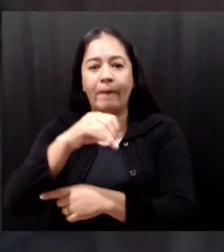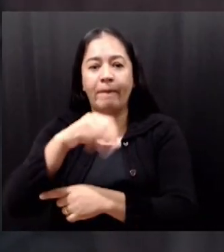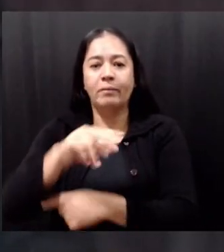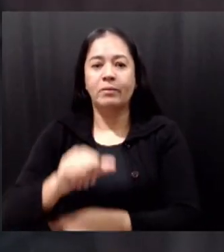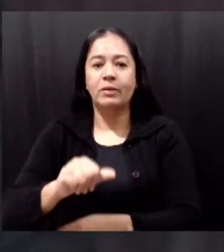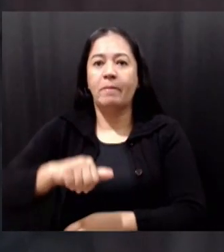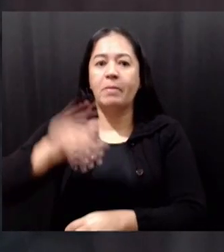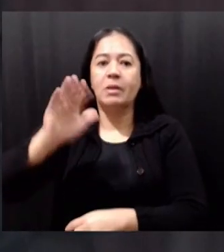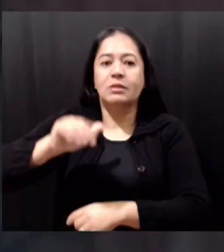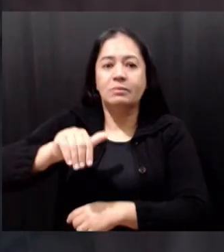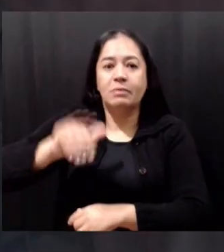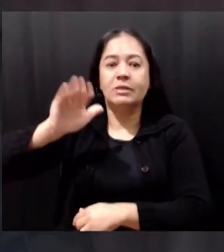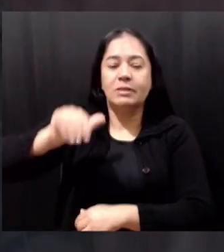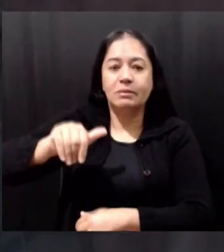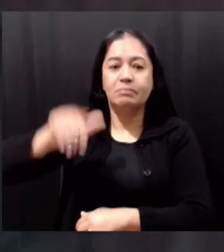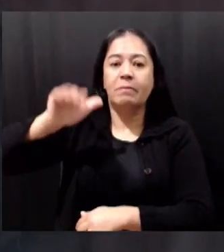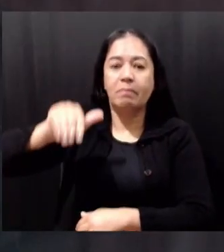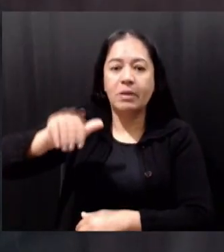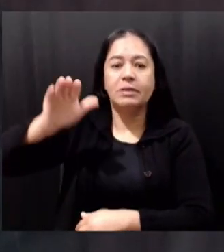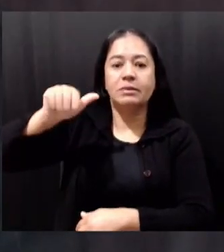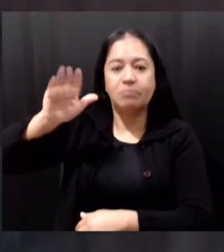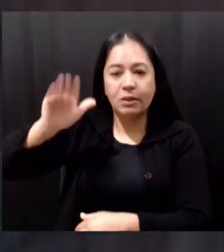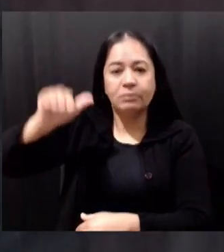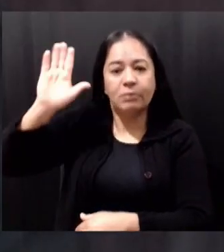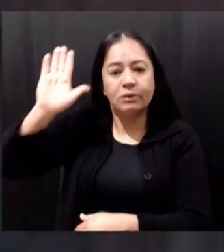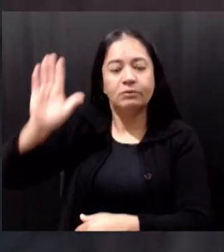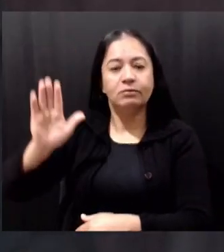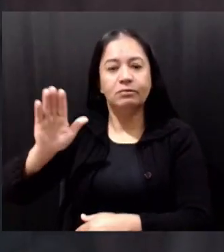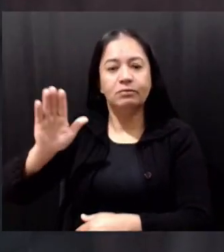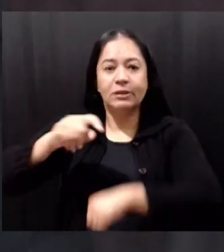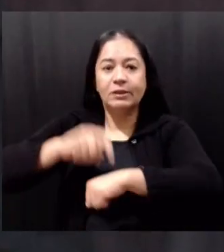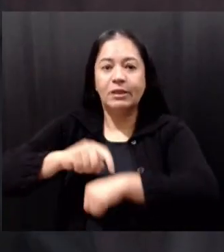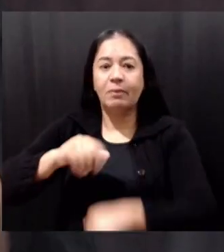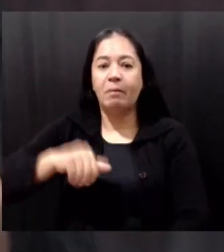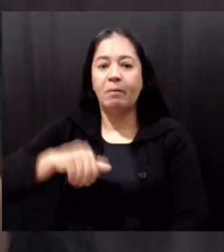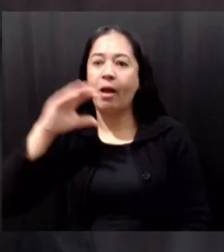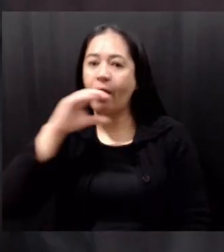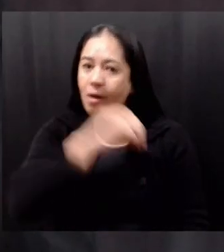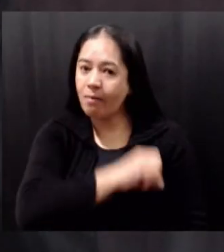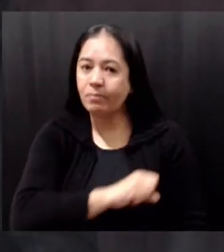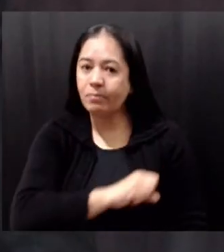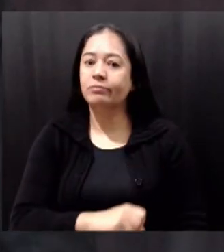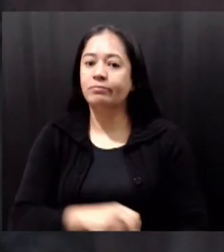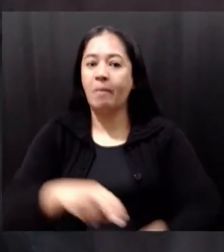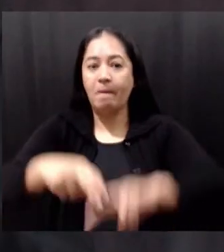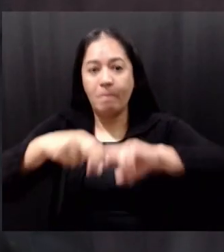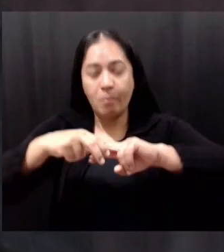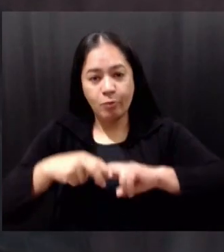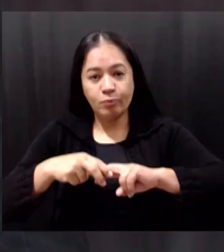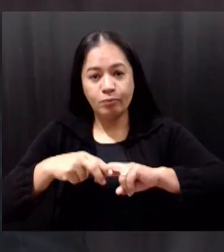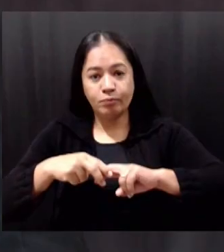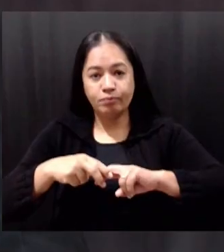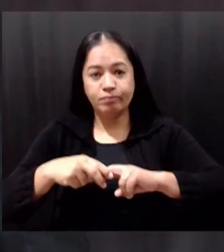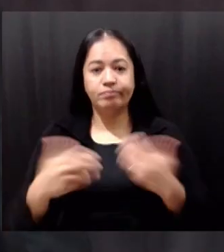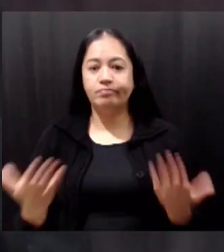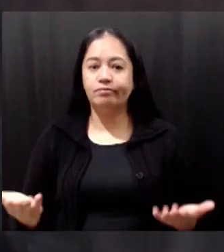em maiores doses, em tempos mais curtos. Exato. Então, a questão, por